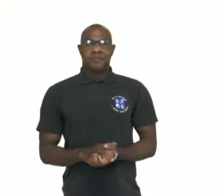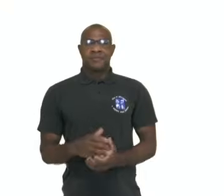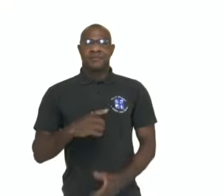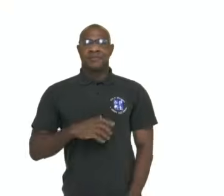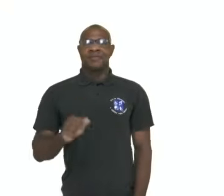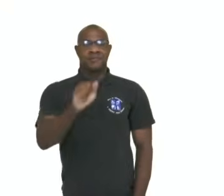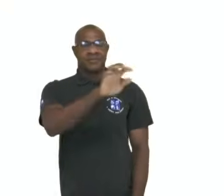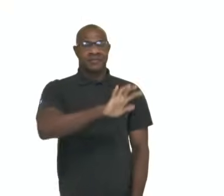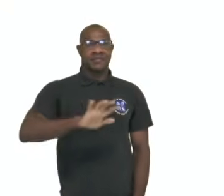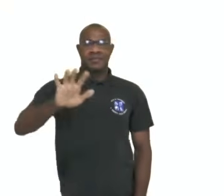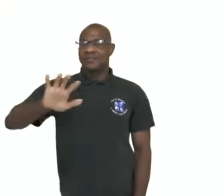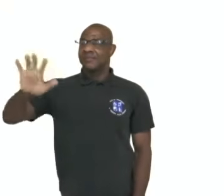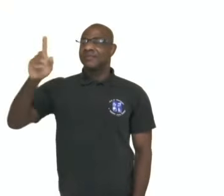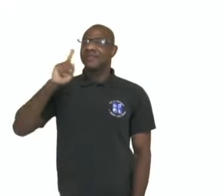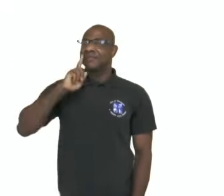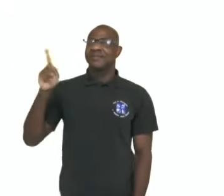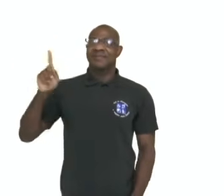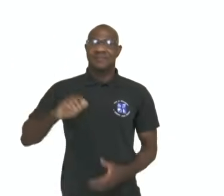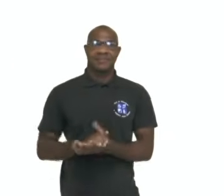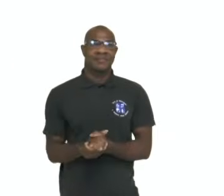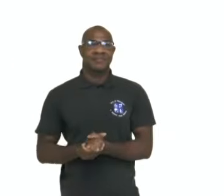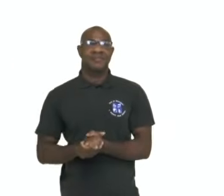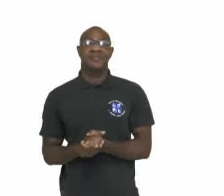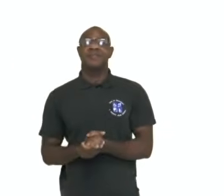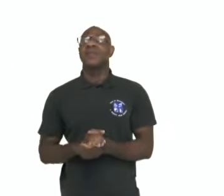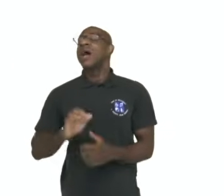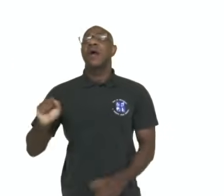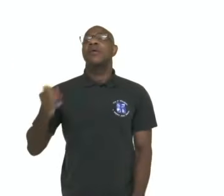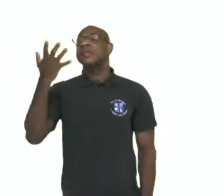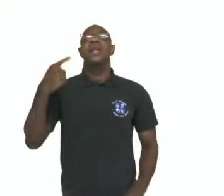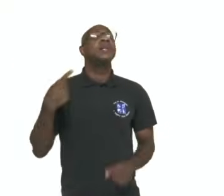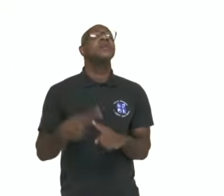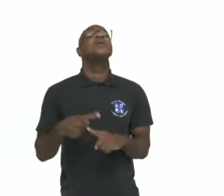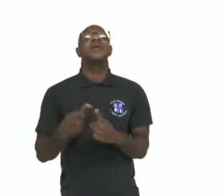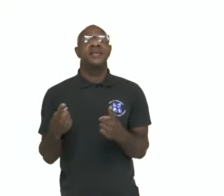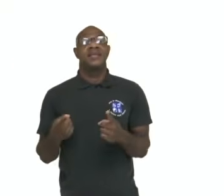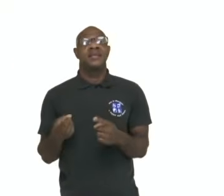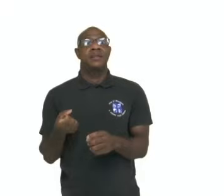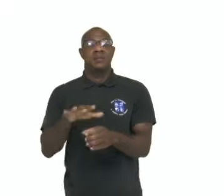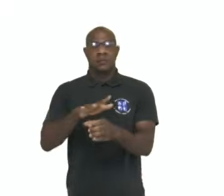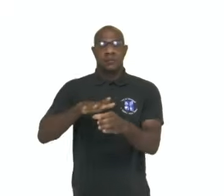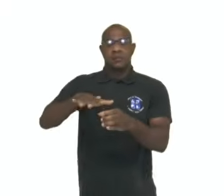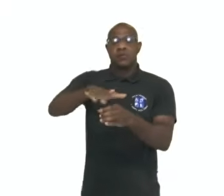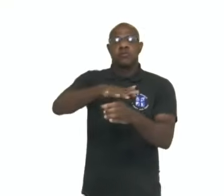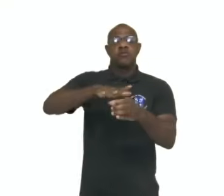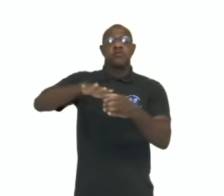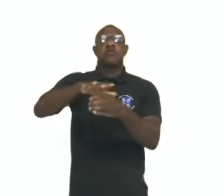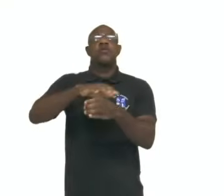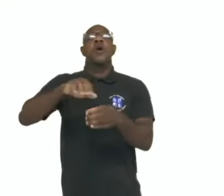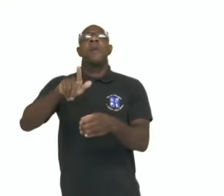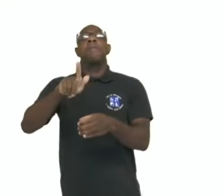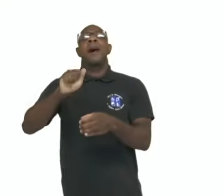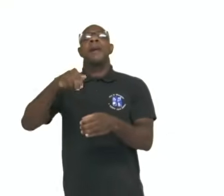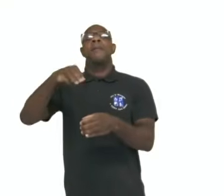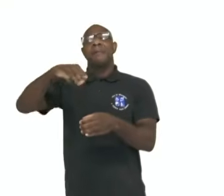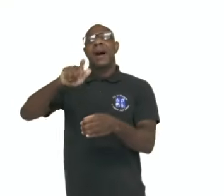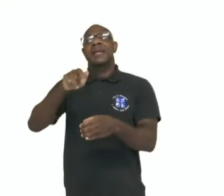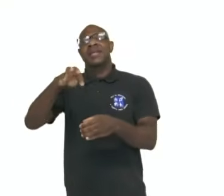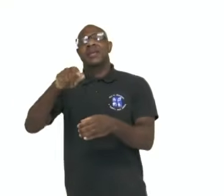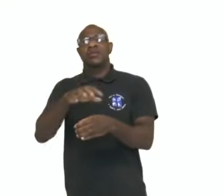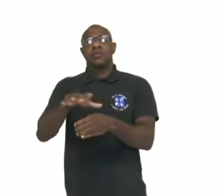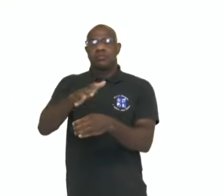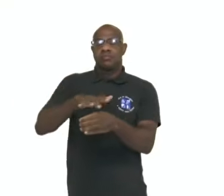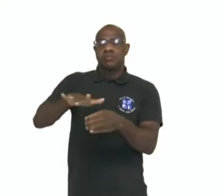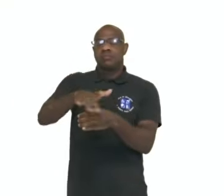os magnéticos, eles ocorrem por quê? Em razão da presença da carga elétrica que existe na matéria.